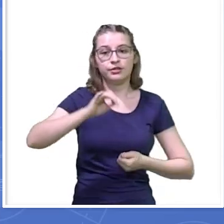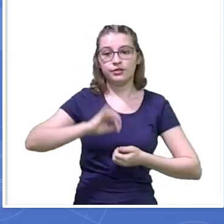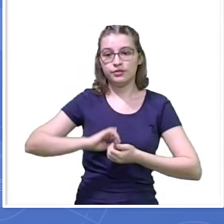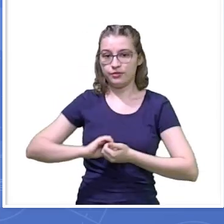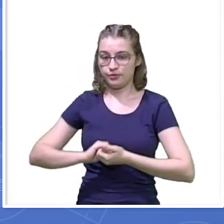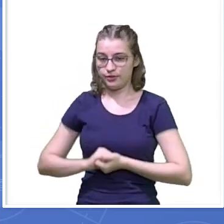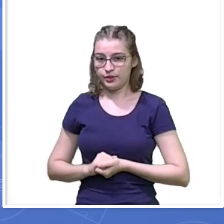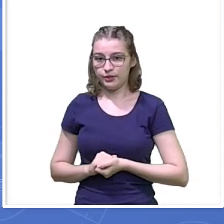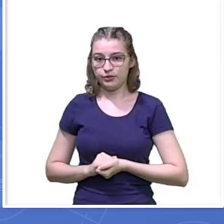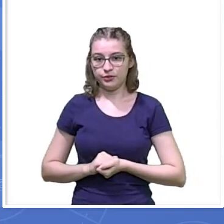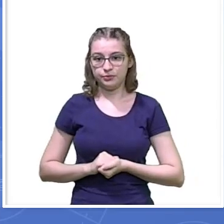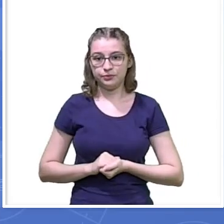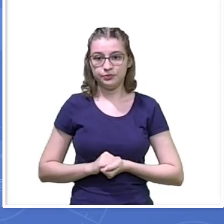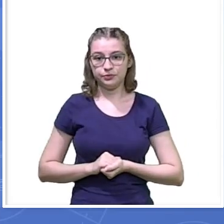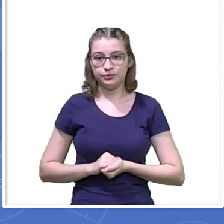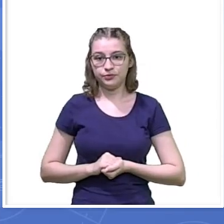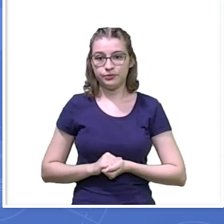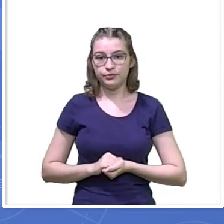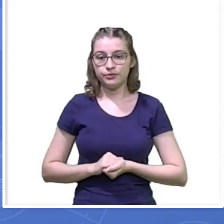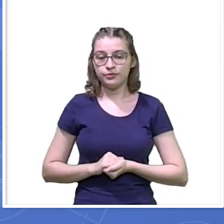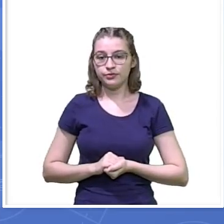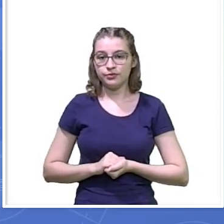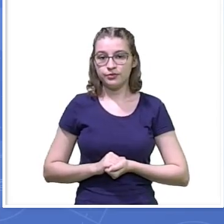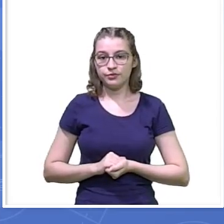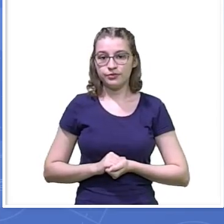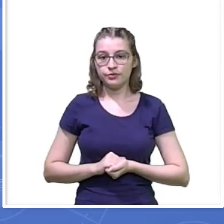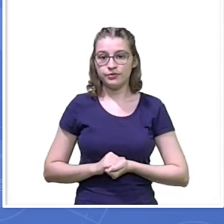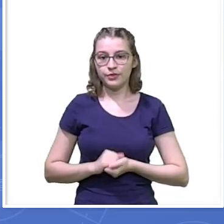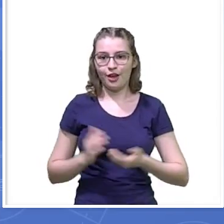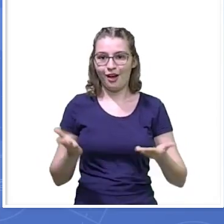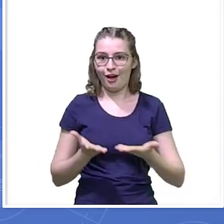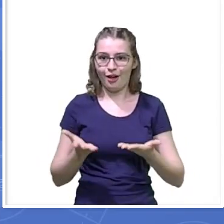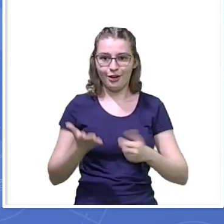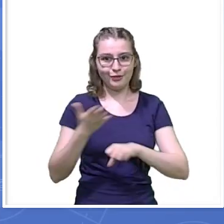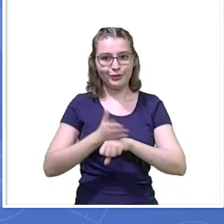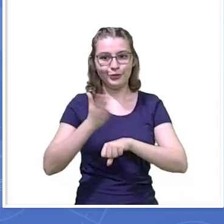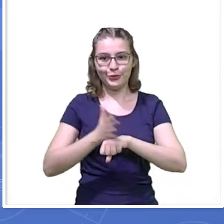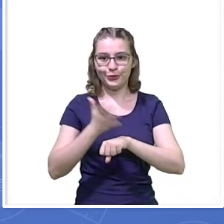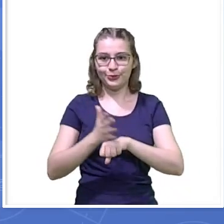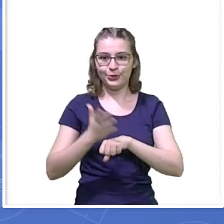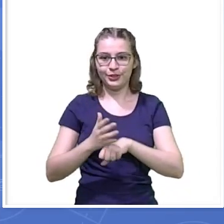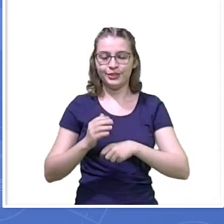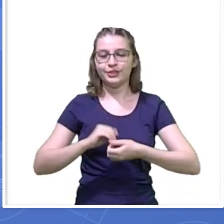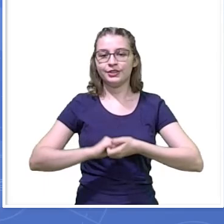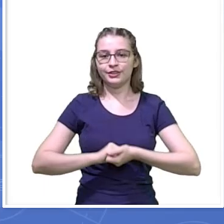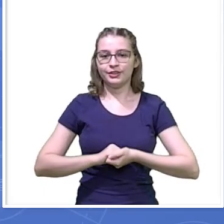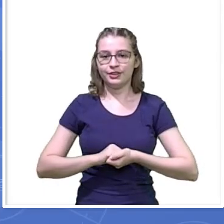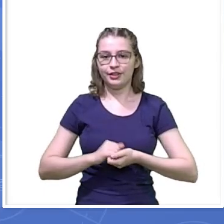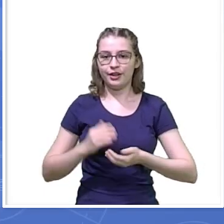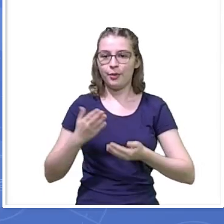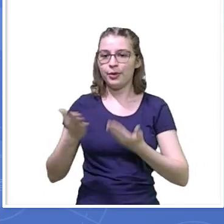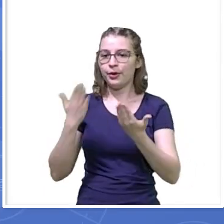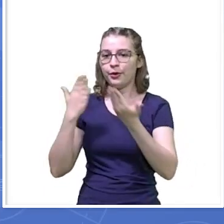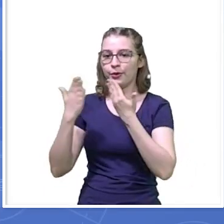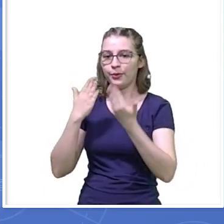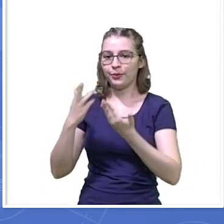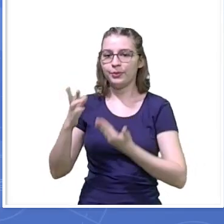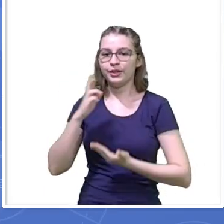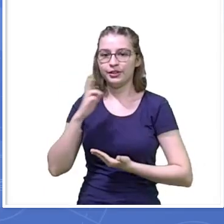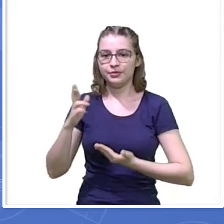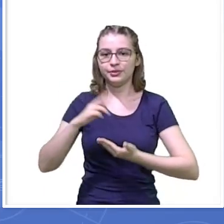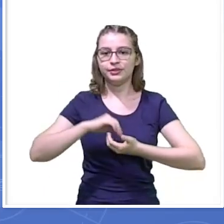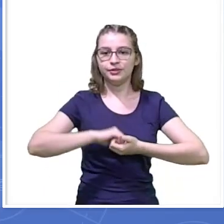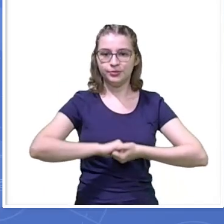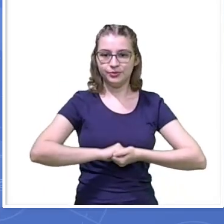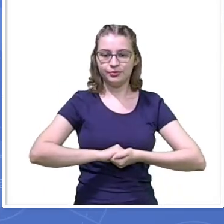aquelas 4 que aparecem ali, ok? Vamos lá, vamos trabalhar. Daqui a pouco a gente volta com o gabarito para comparar com as respostas de vocês. Até